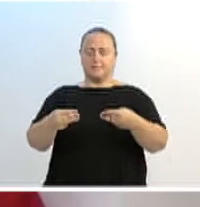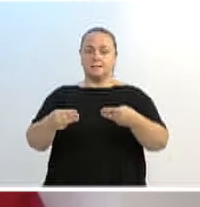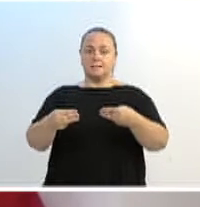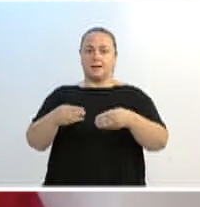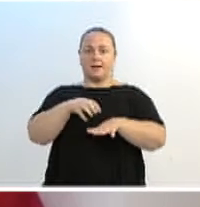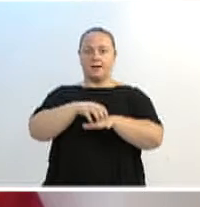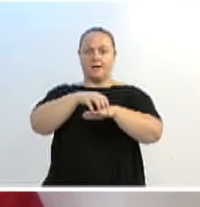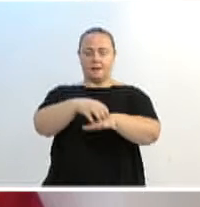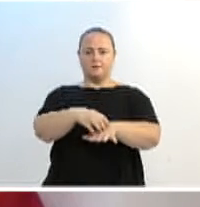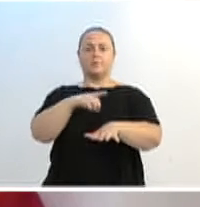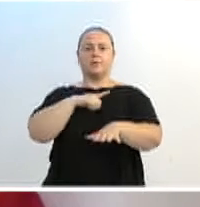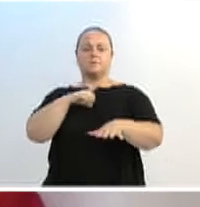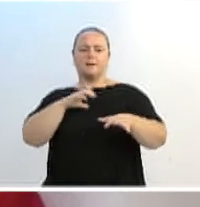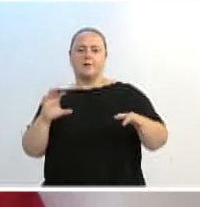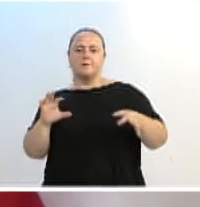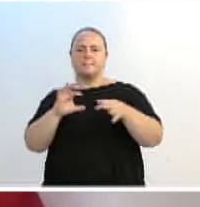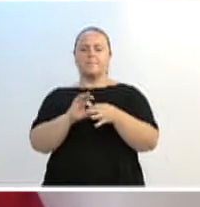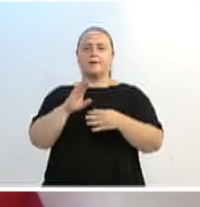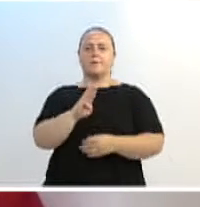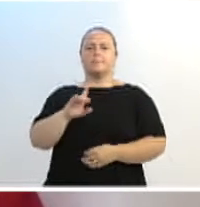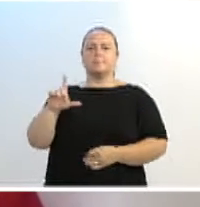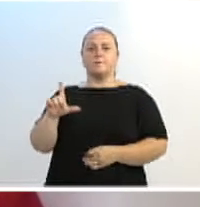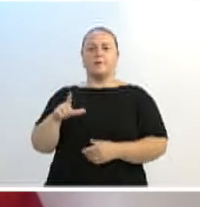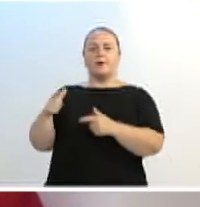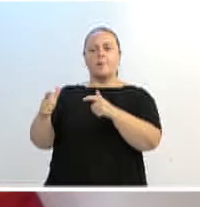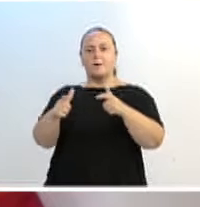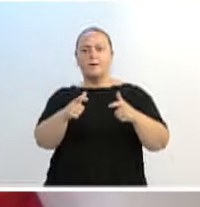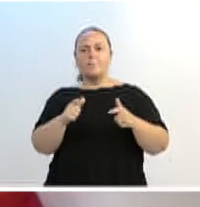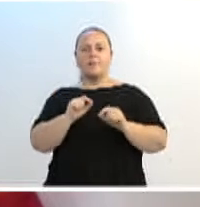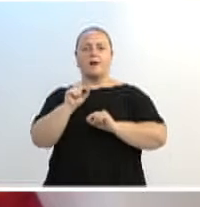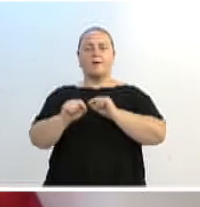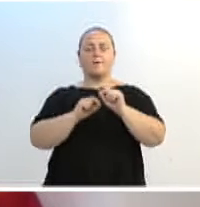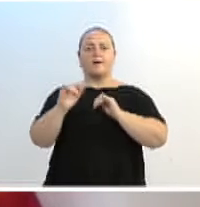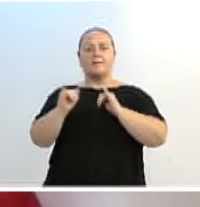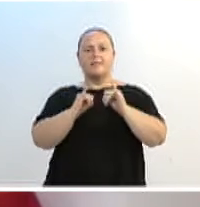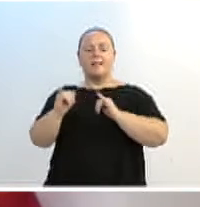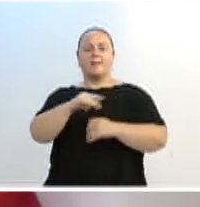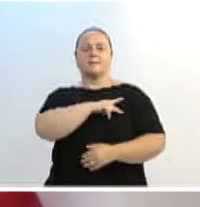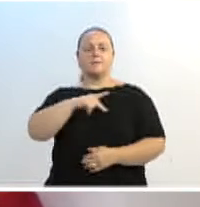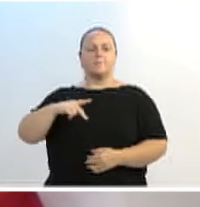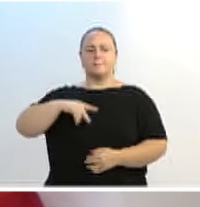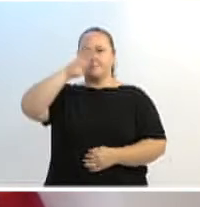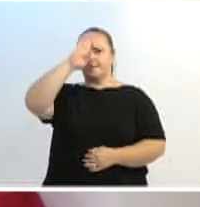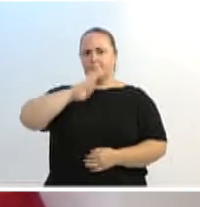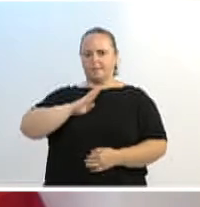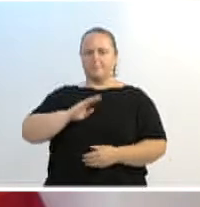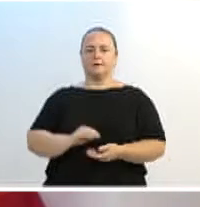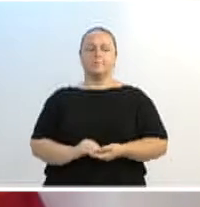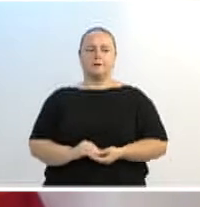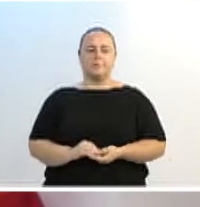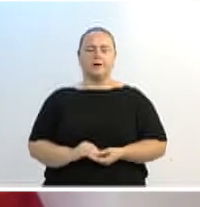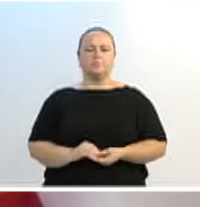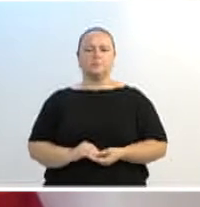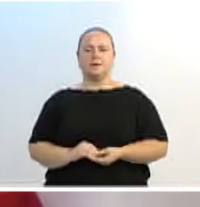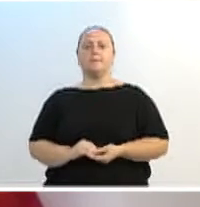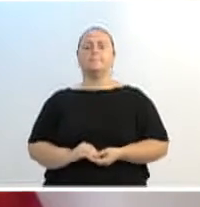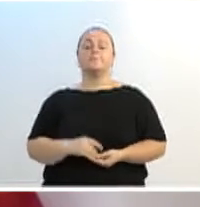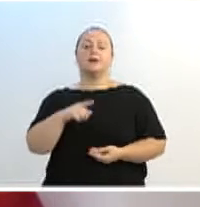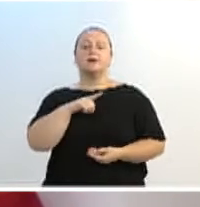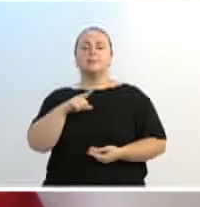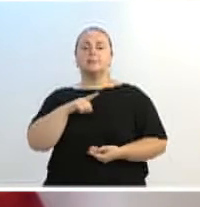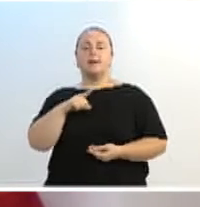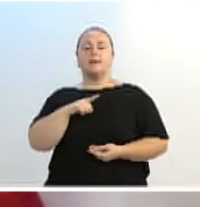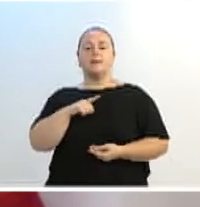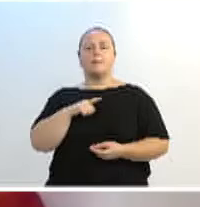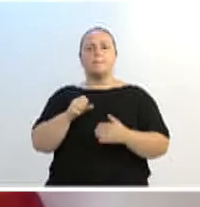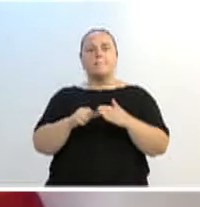30 destinos estratégicos do país com a internet pública gratuita, né? Então, assim, está entre as 20 cidades mais conectadas do país. E eu